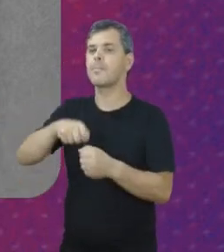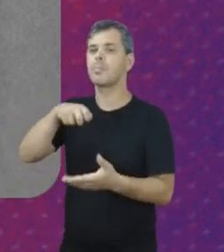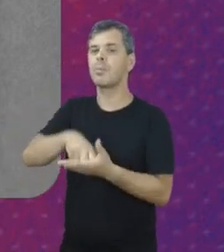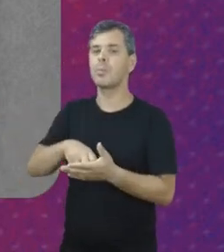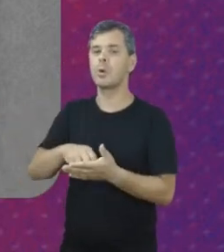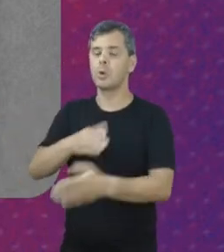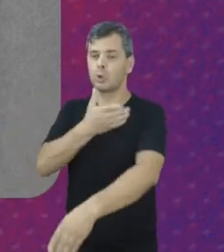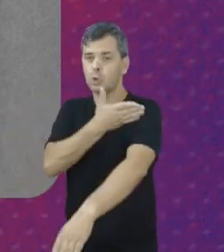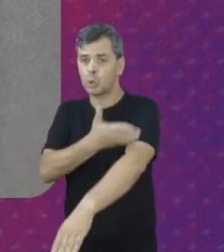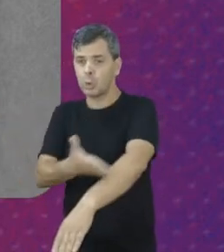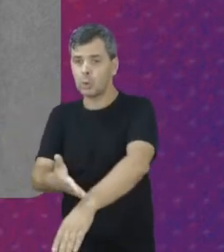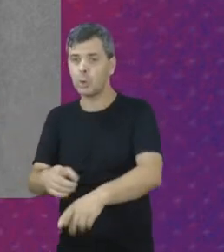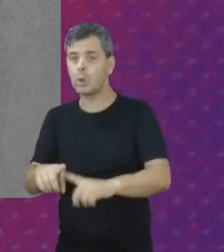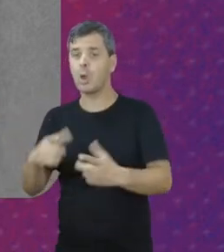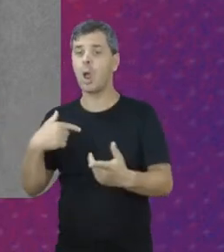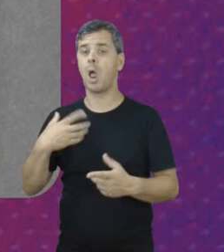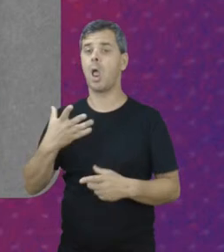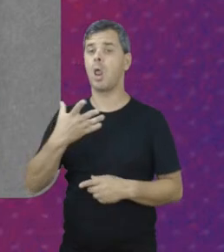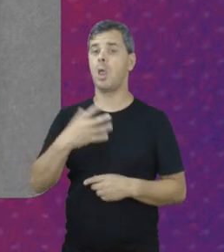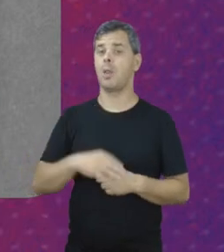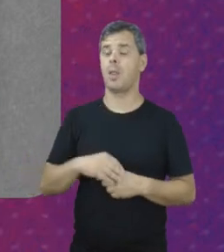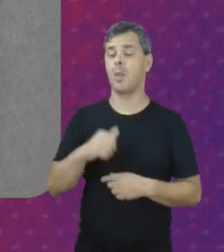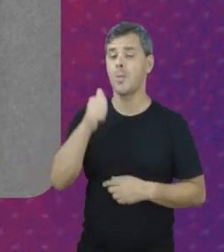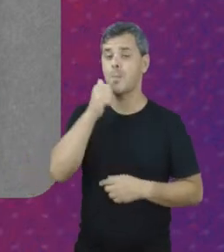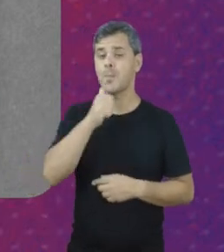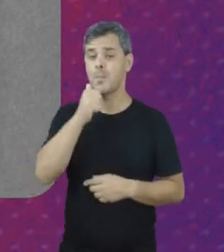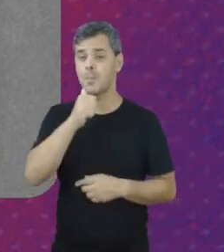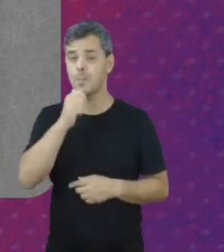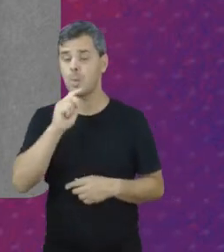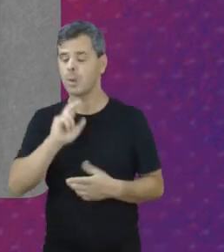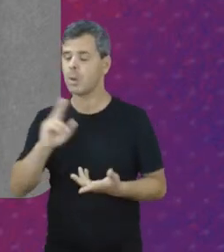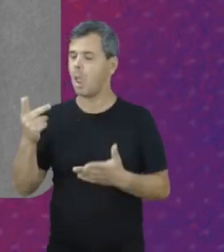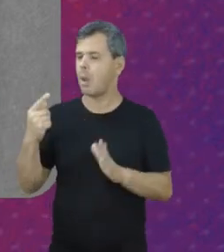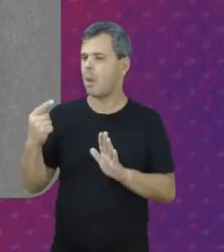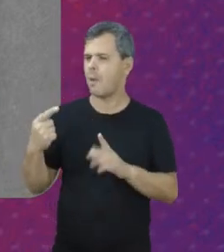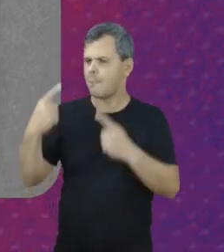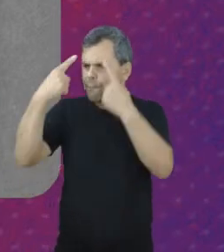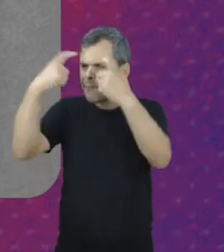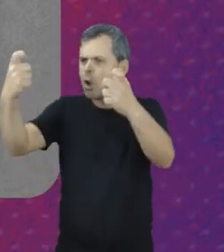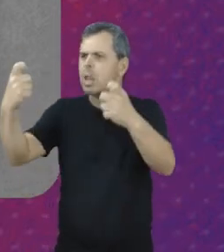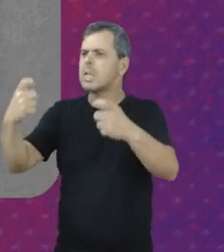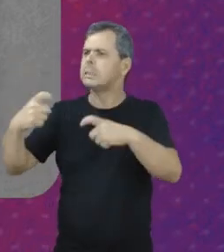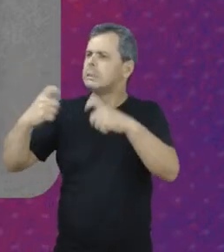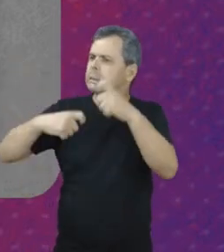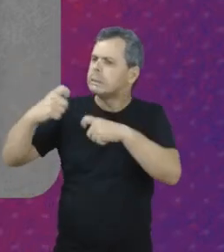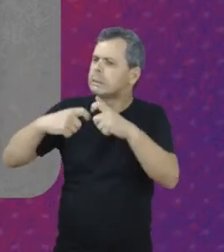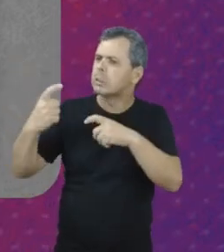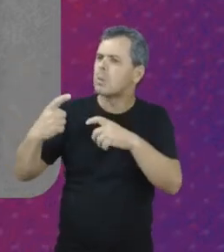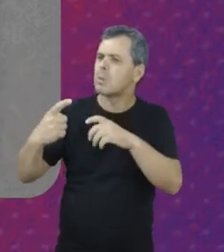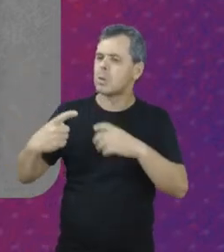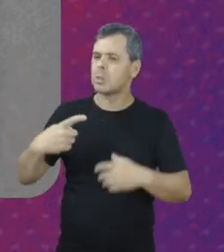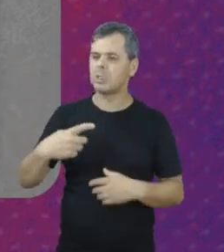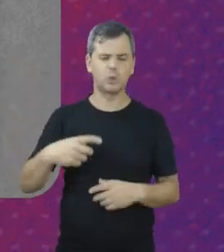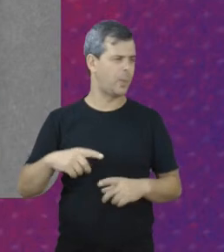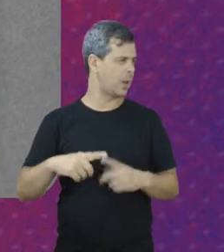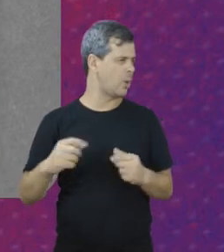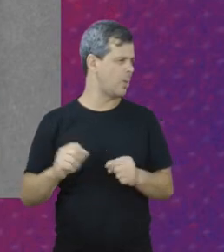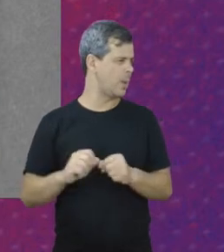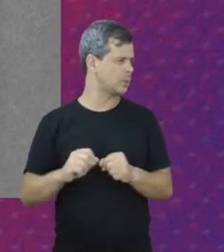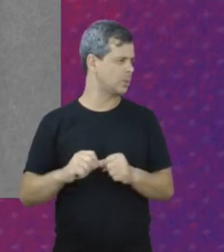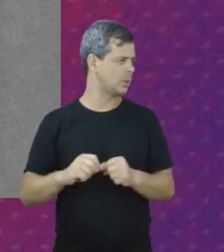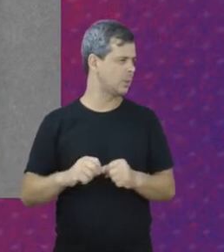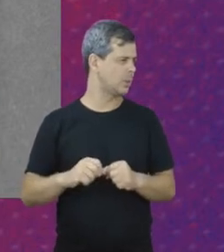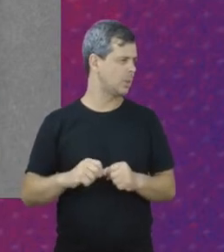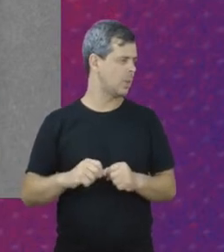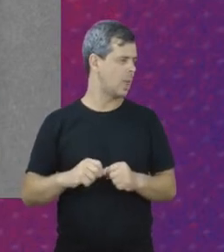os costumes, ou seja, aquelas mulheres que eram vítimas de violência sexual, como por exemplo o estupro, e vinham a se